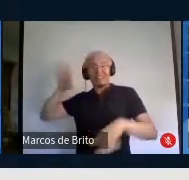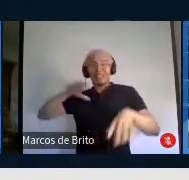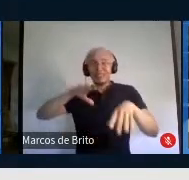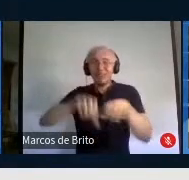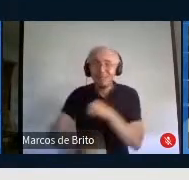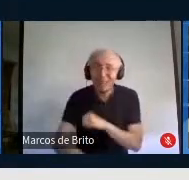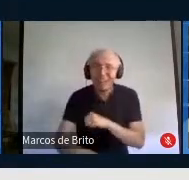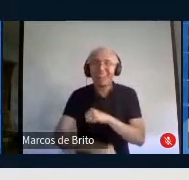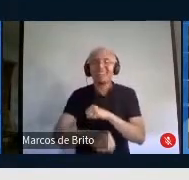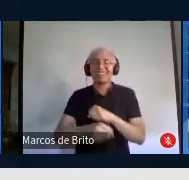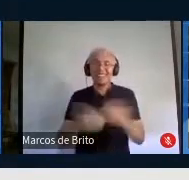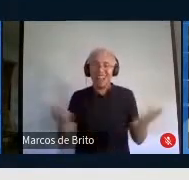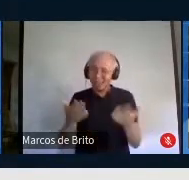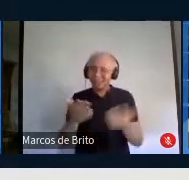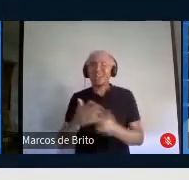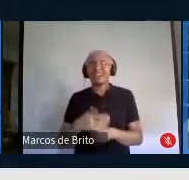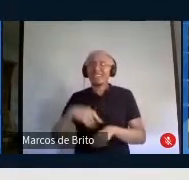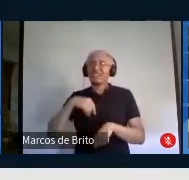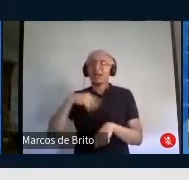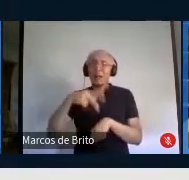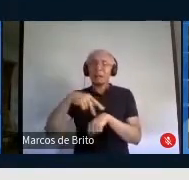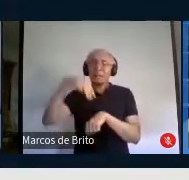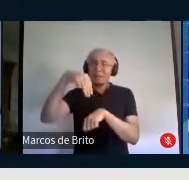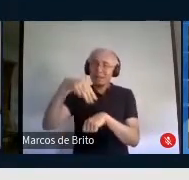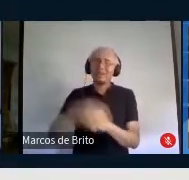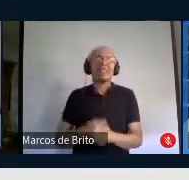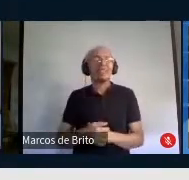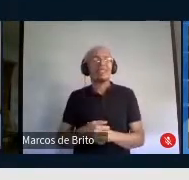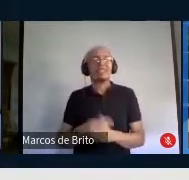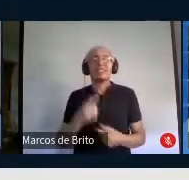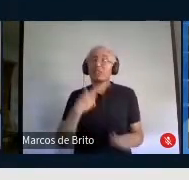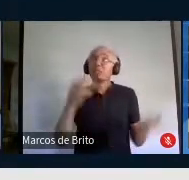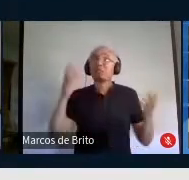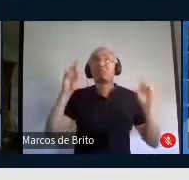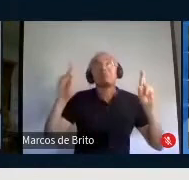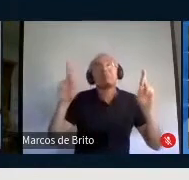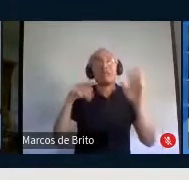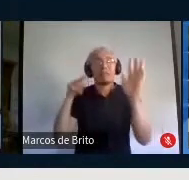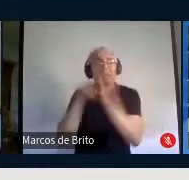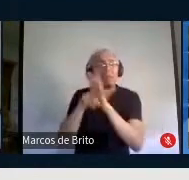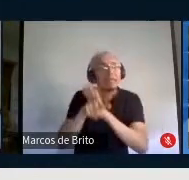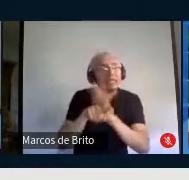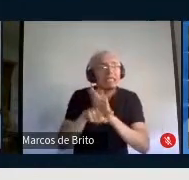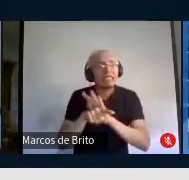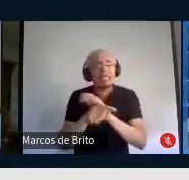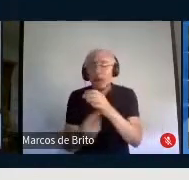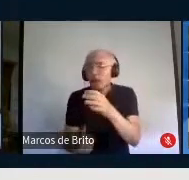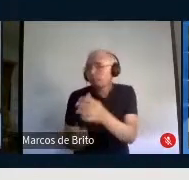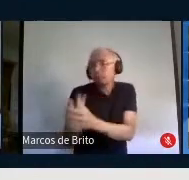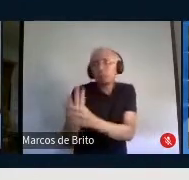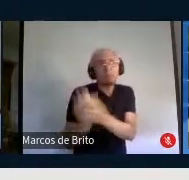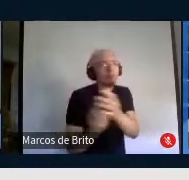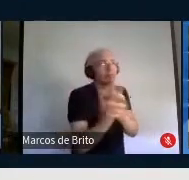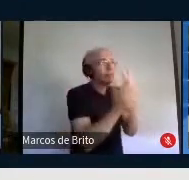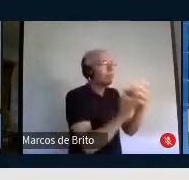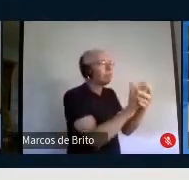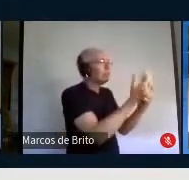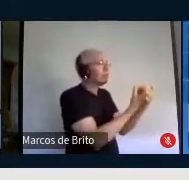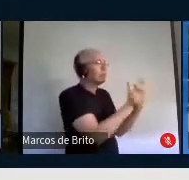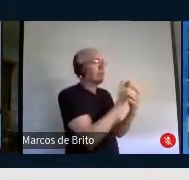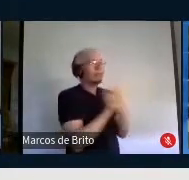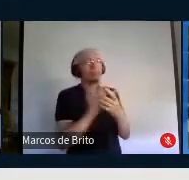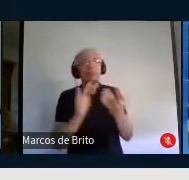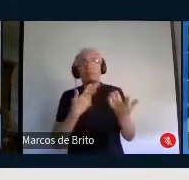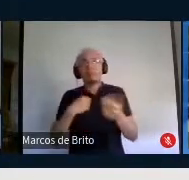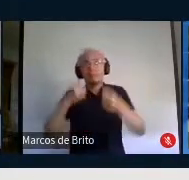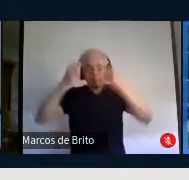agora, né, na área, e que a gente espera que as pesquisas possam se tornar fontes, né, para a construção desse saber